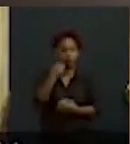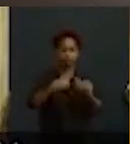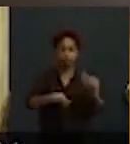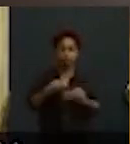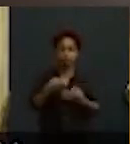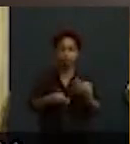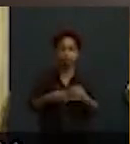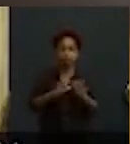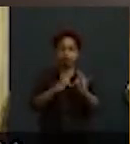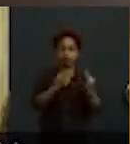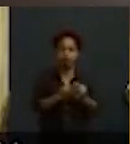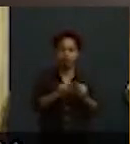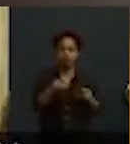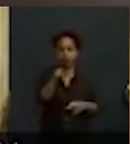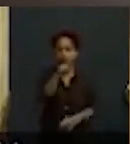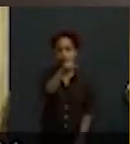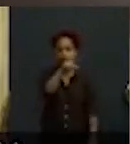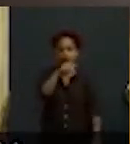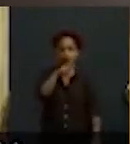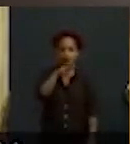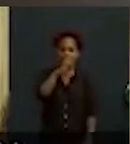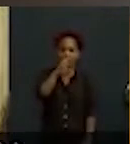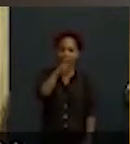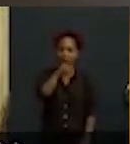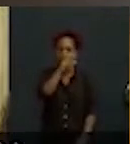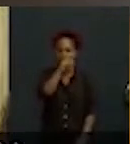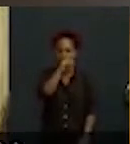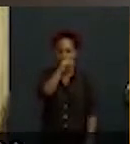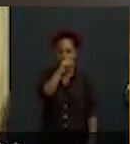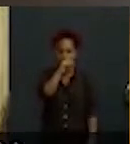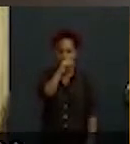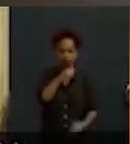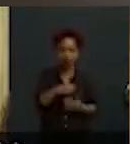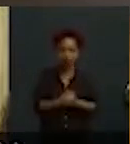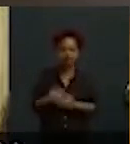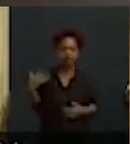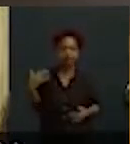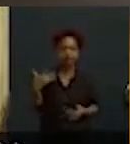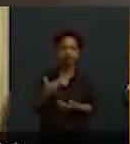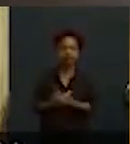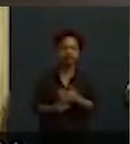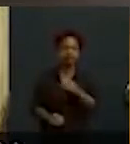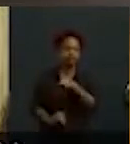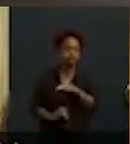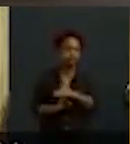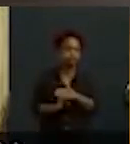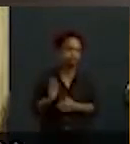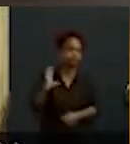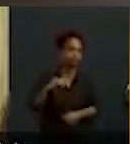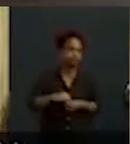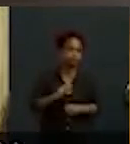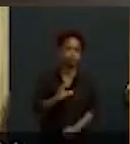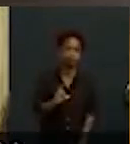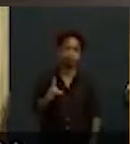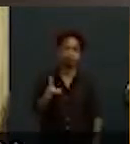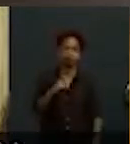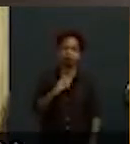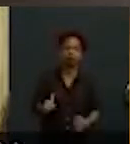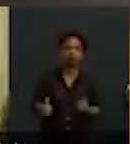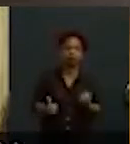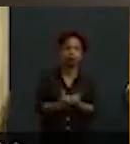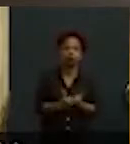e de Família do MEER. Durante a sua trajetória institucional, foi coordenador do Centro de